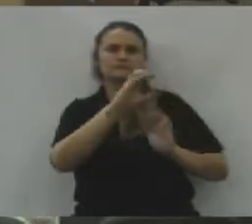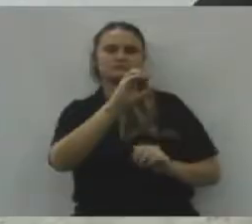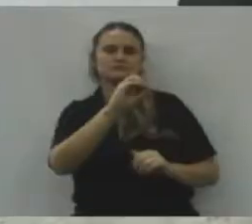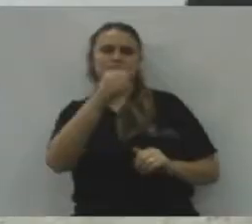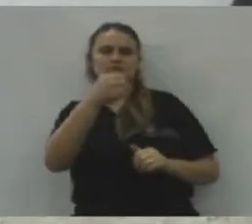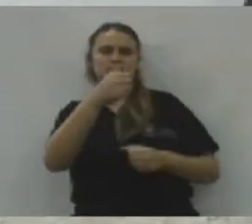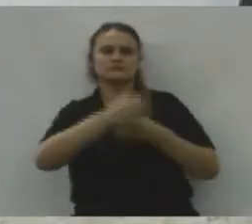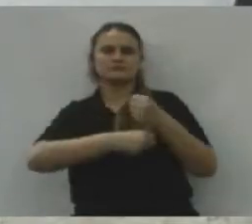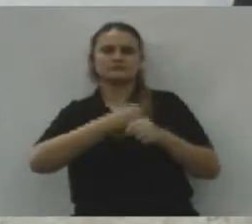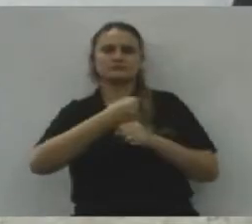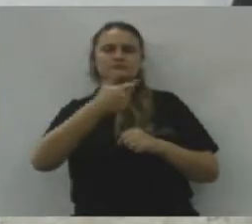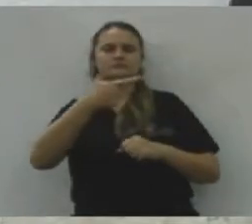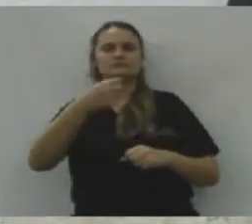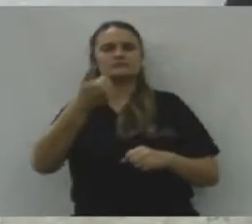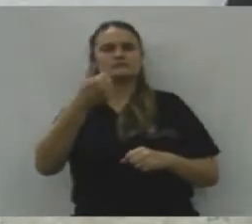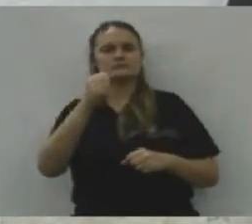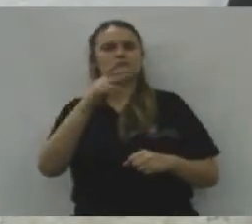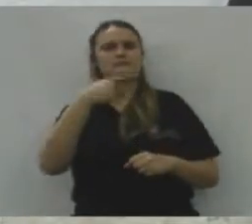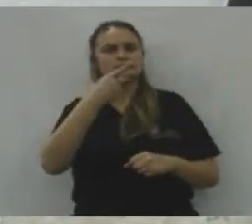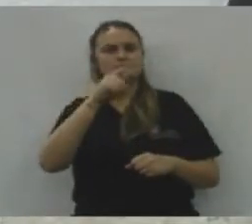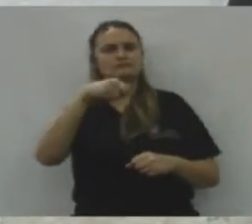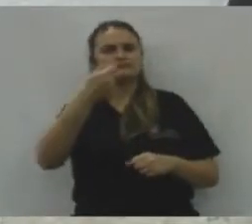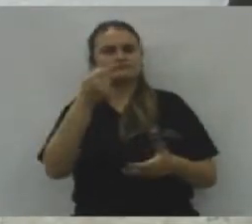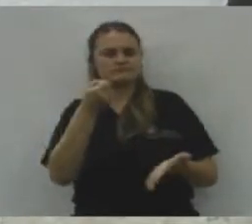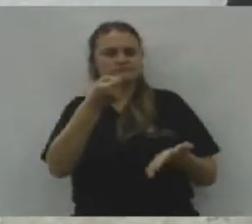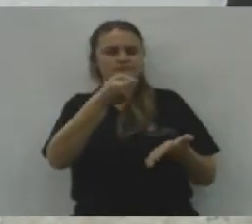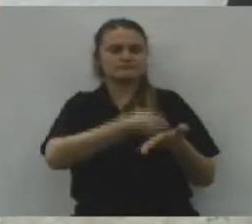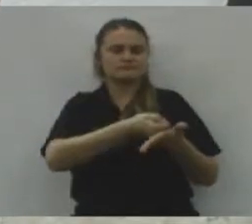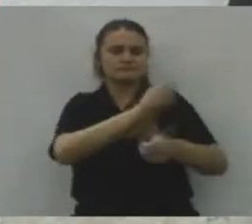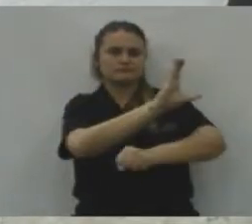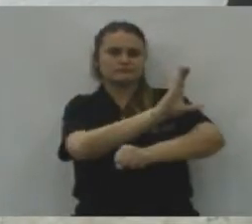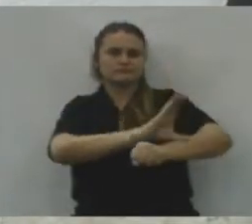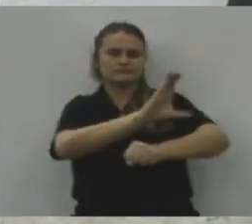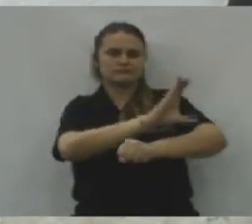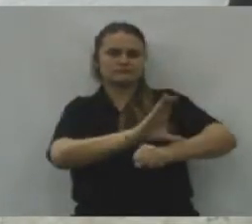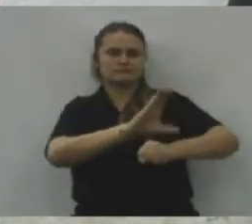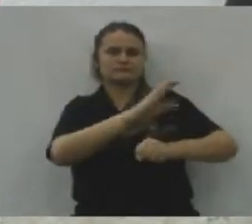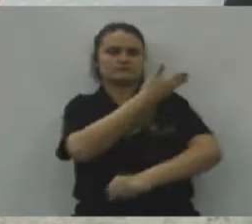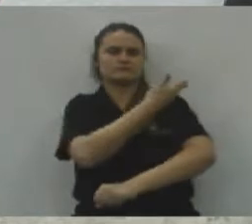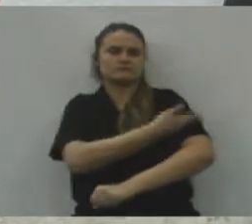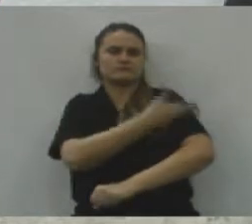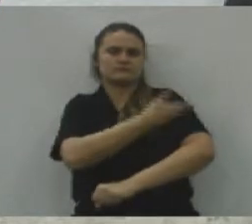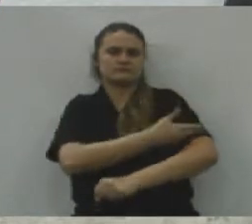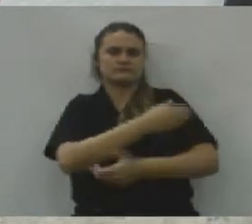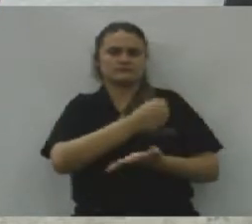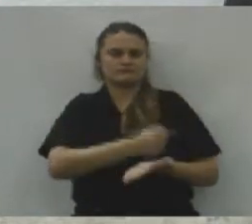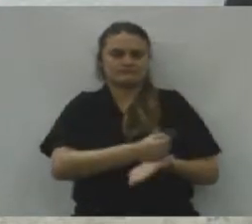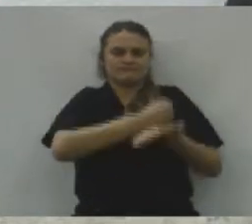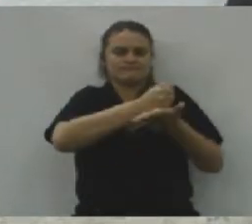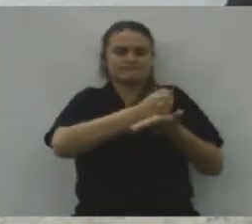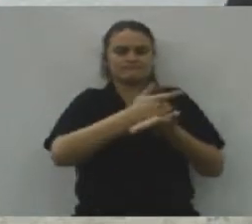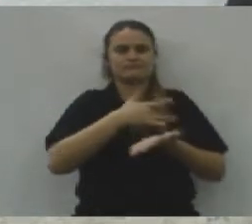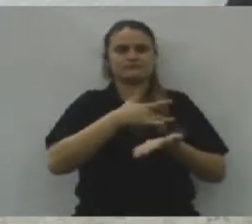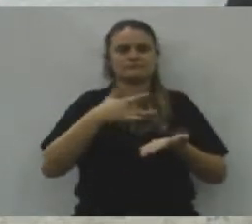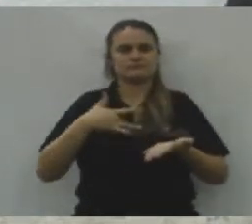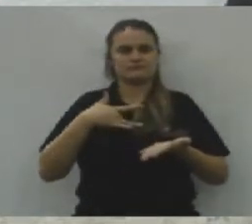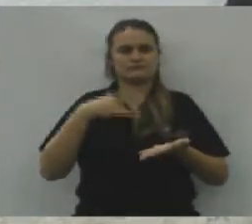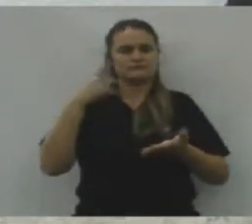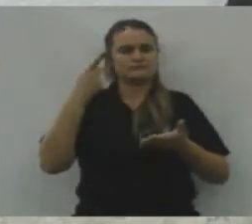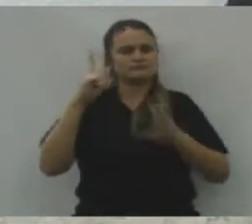número 1/2018. Dispõe sobre a obrigatoriedade da adoção de treinamento em primeiros socorros